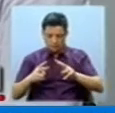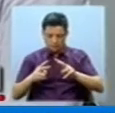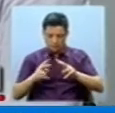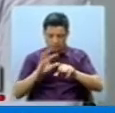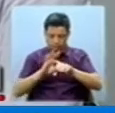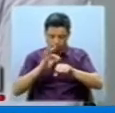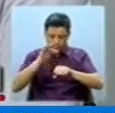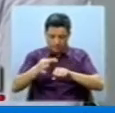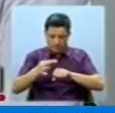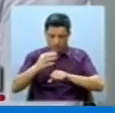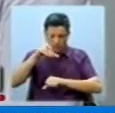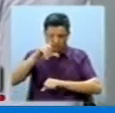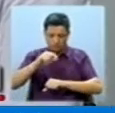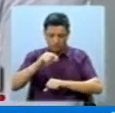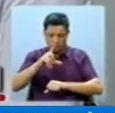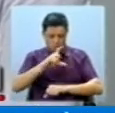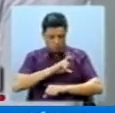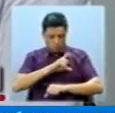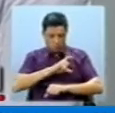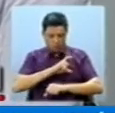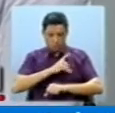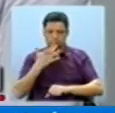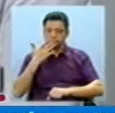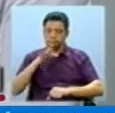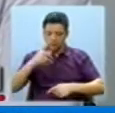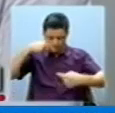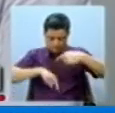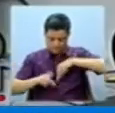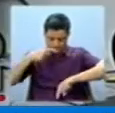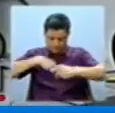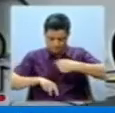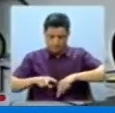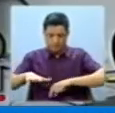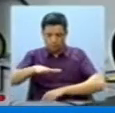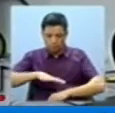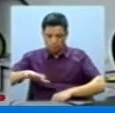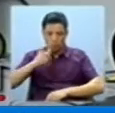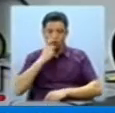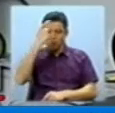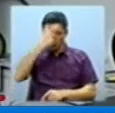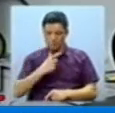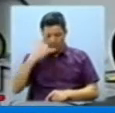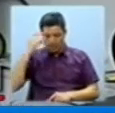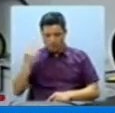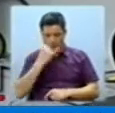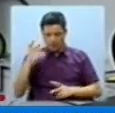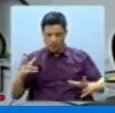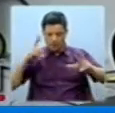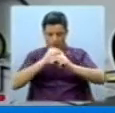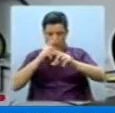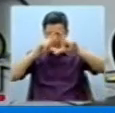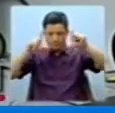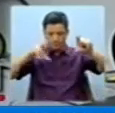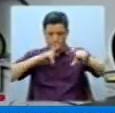para perceber que o coração bombeou sangue para aquela região. A ideia inovadora está a ser desenvolvida pela empresa